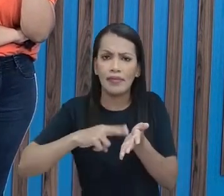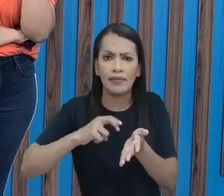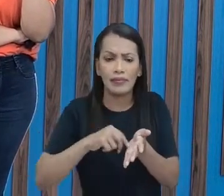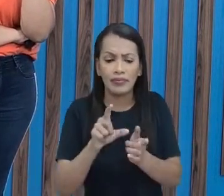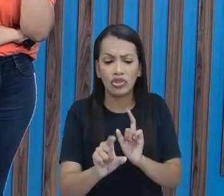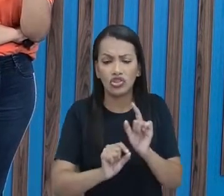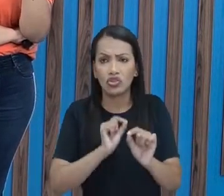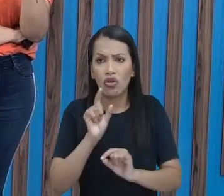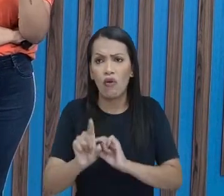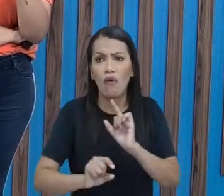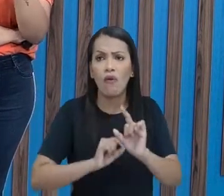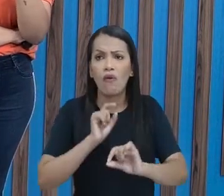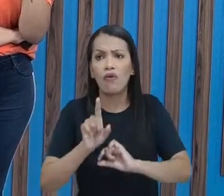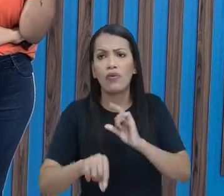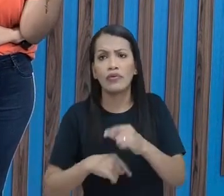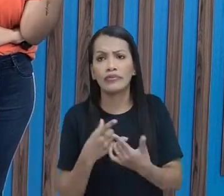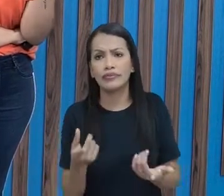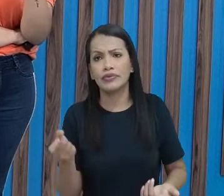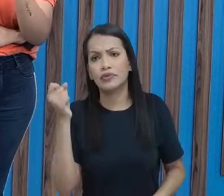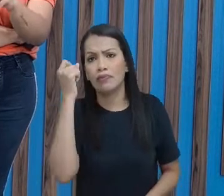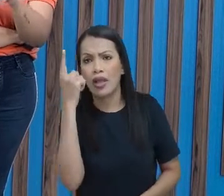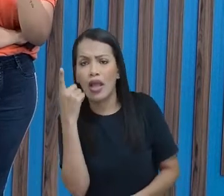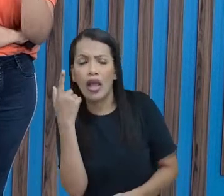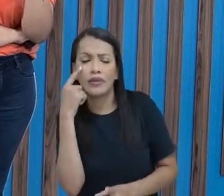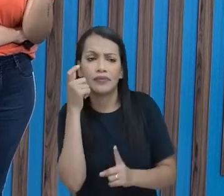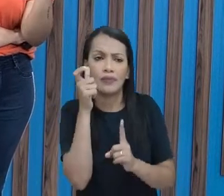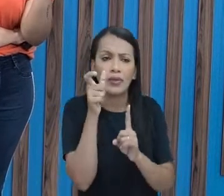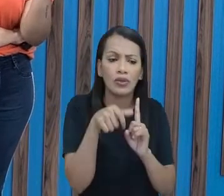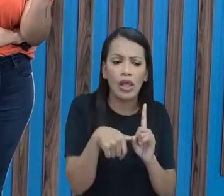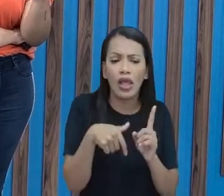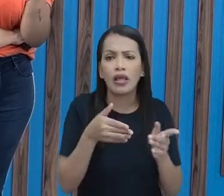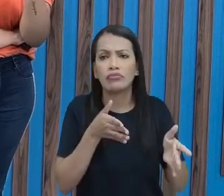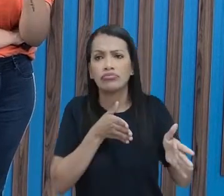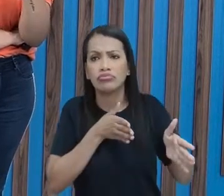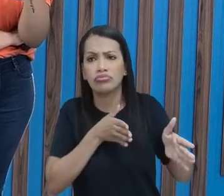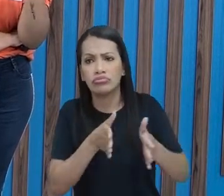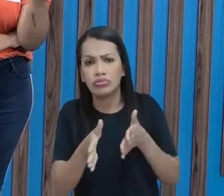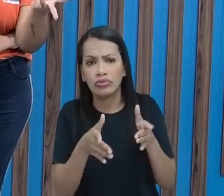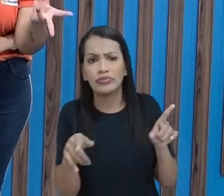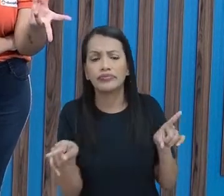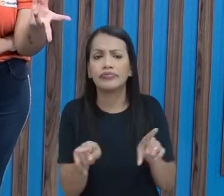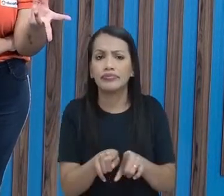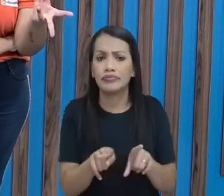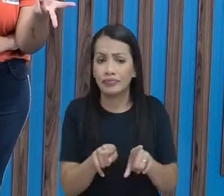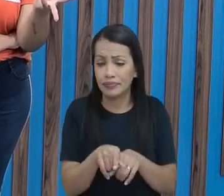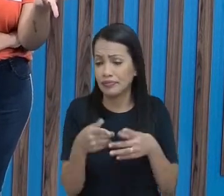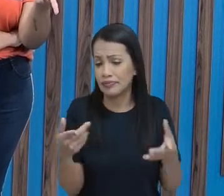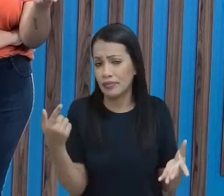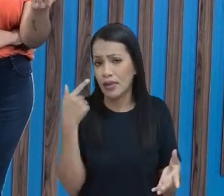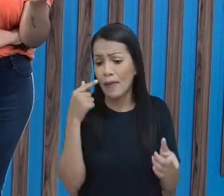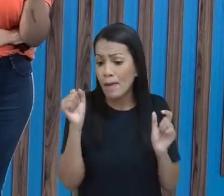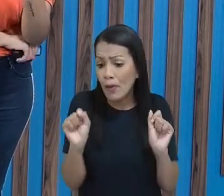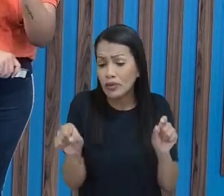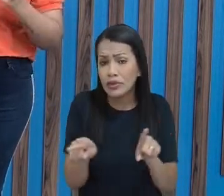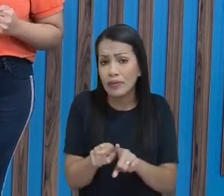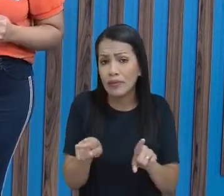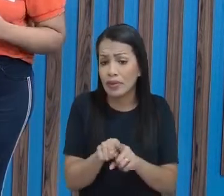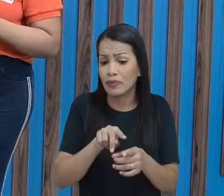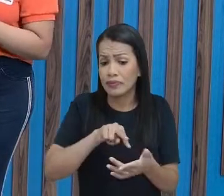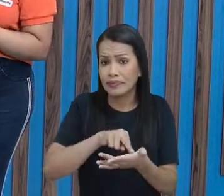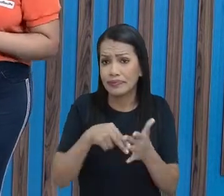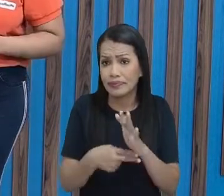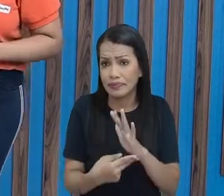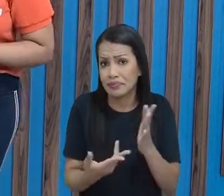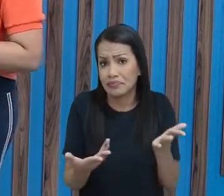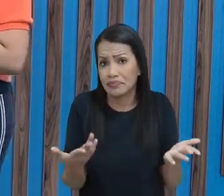lugar. Embora a gente saiba outras que também se encaixariam como sinônimos, por exemplo. Tá certo?